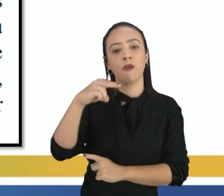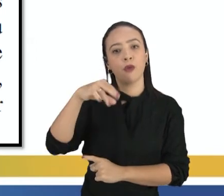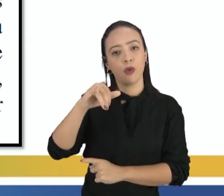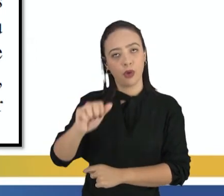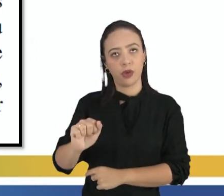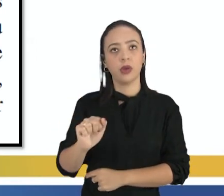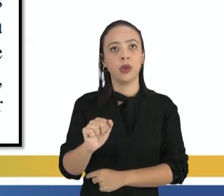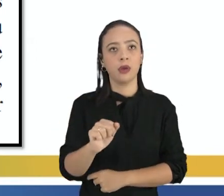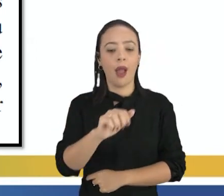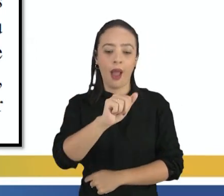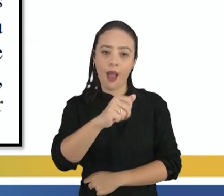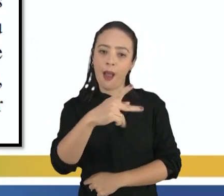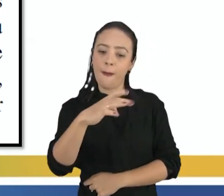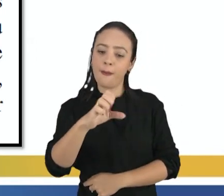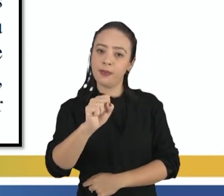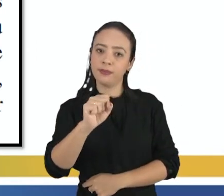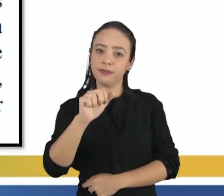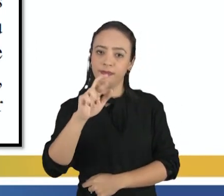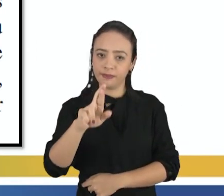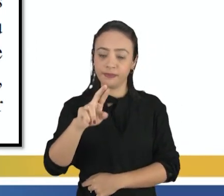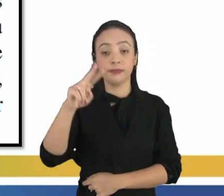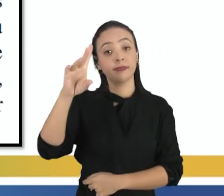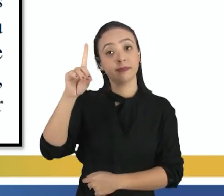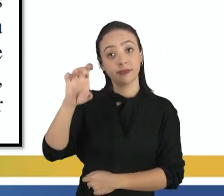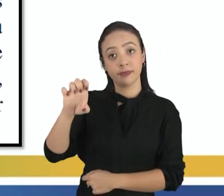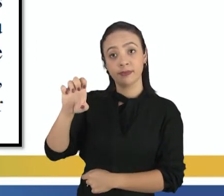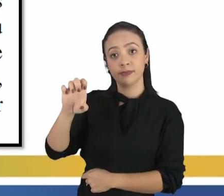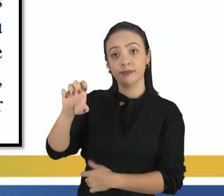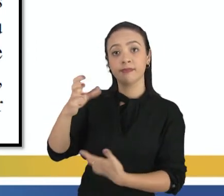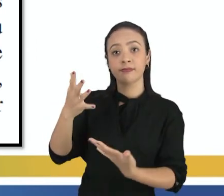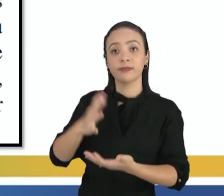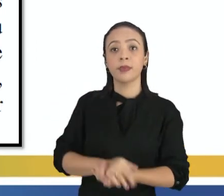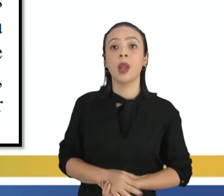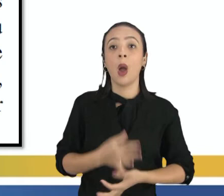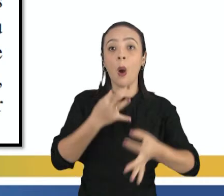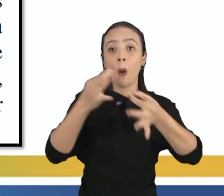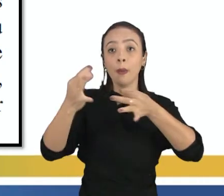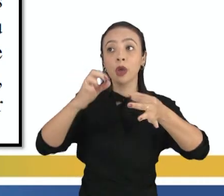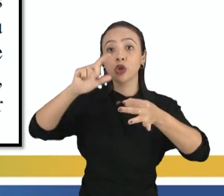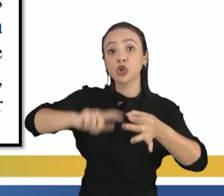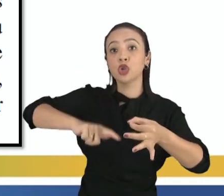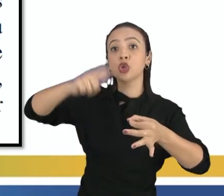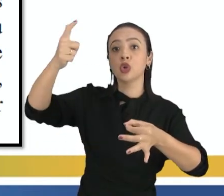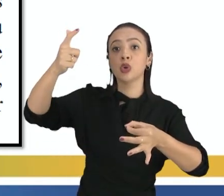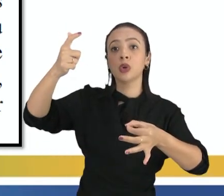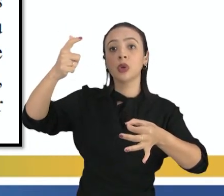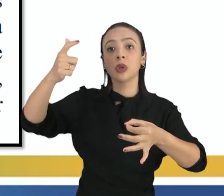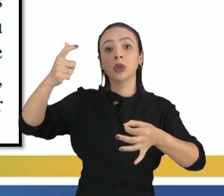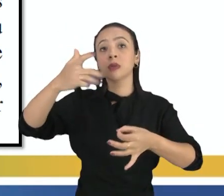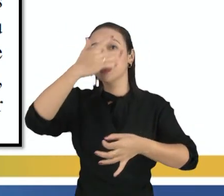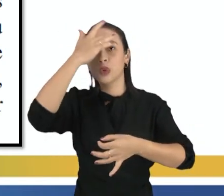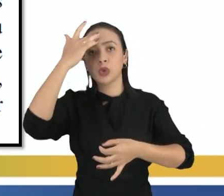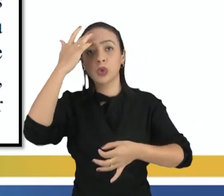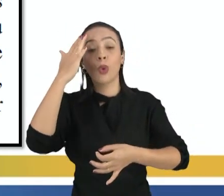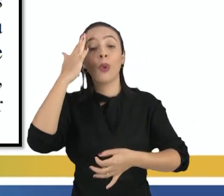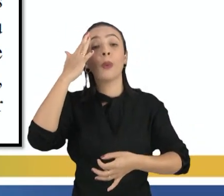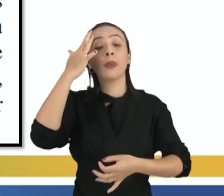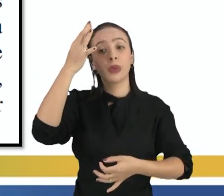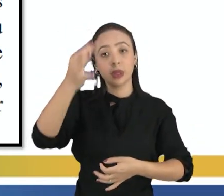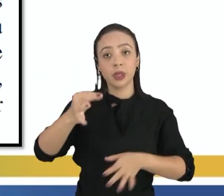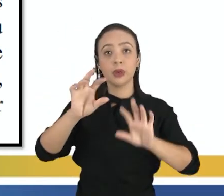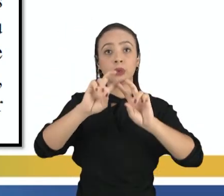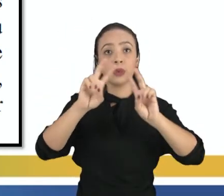argumentativo, apesar de, é o que outras vozes entenderiam desse título.